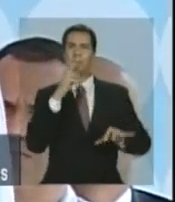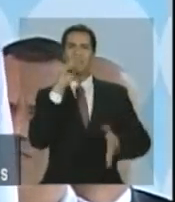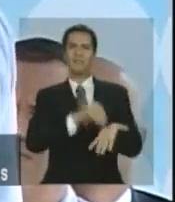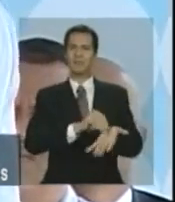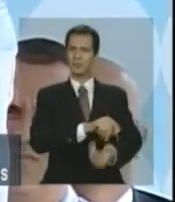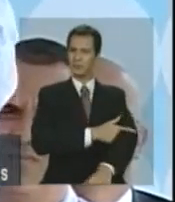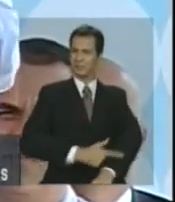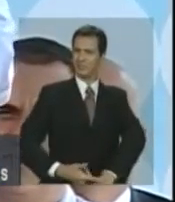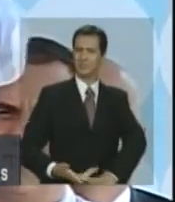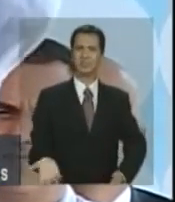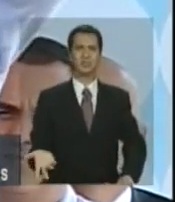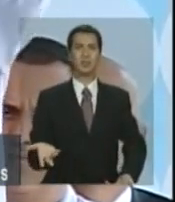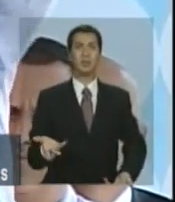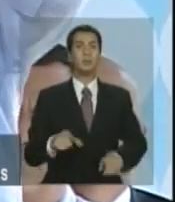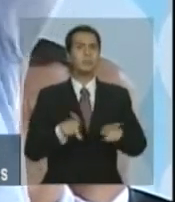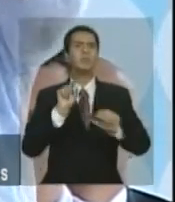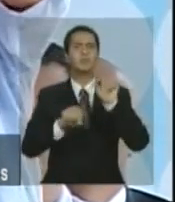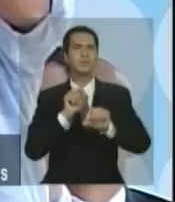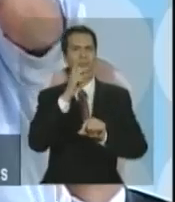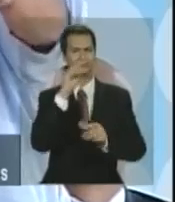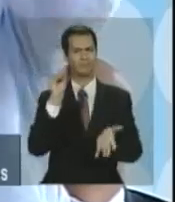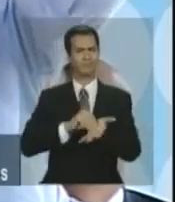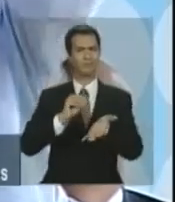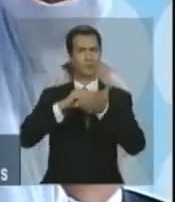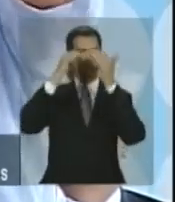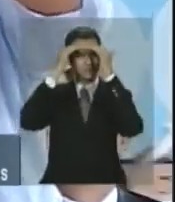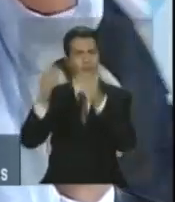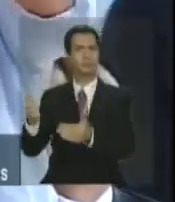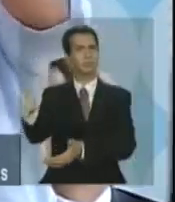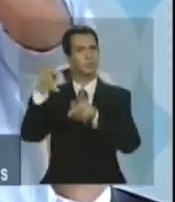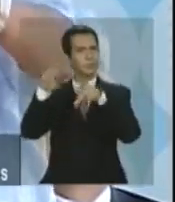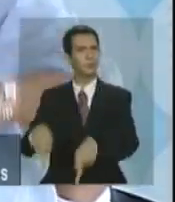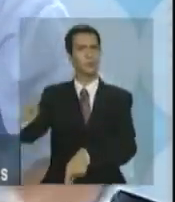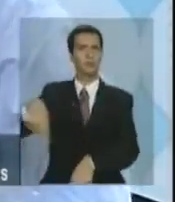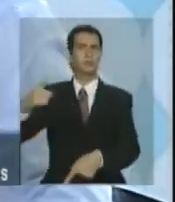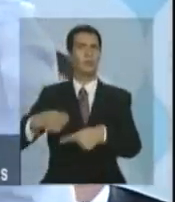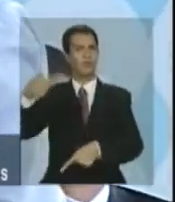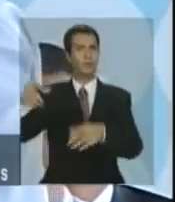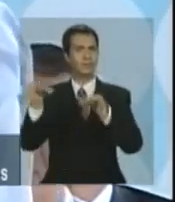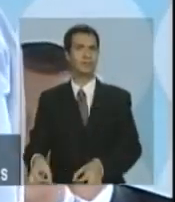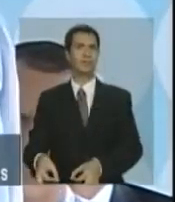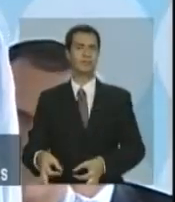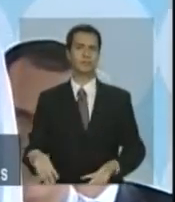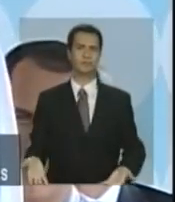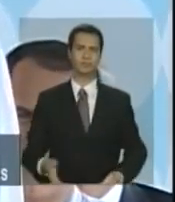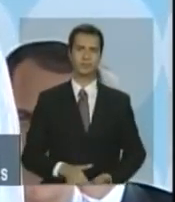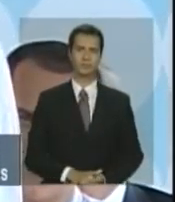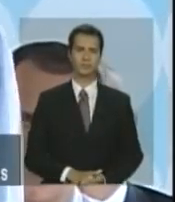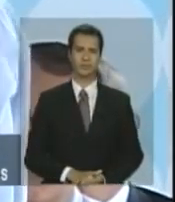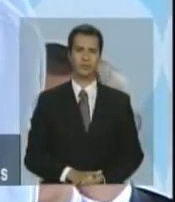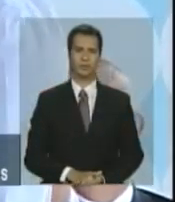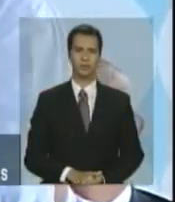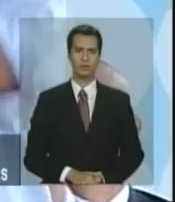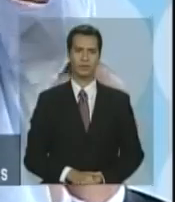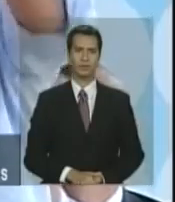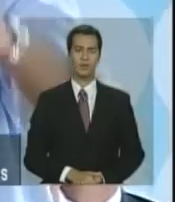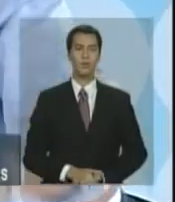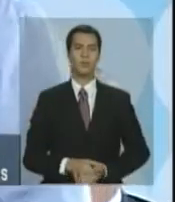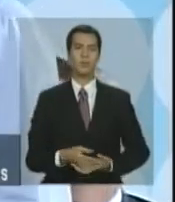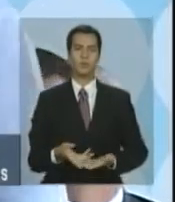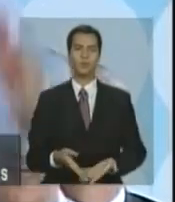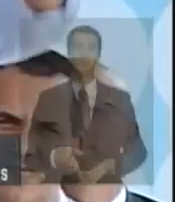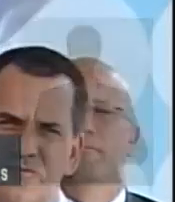Não, ele estava sendo mal educado com o povo do Rio de Janeiro, porque quem paga a conta é o povo do Rio de Janeiro. Por isso, Eduardo,